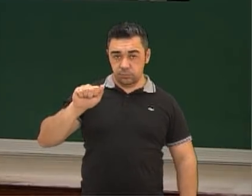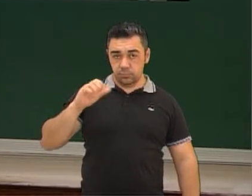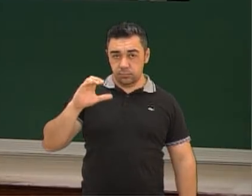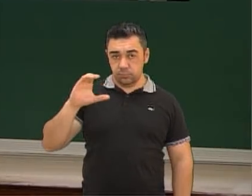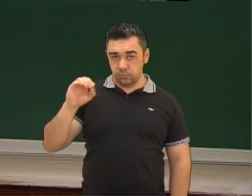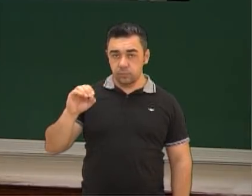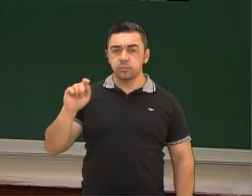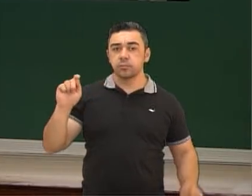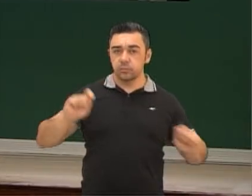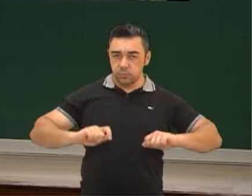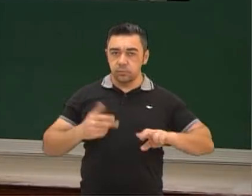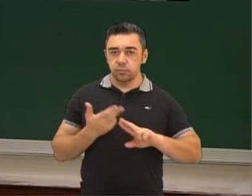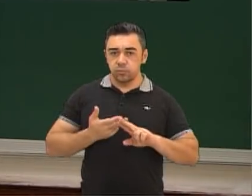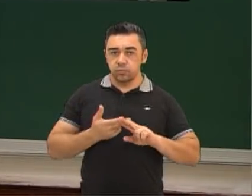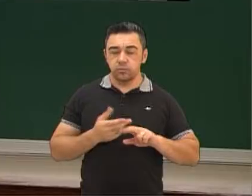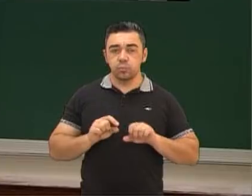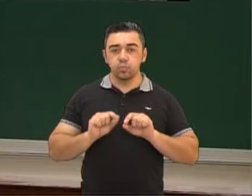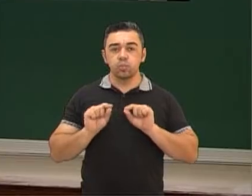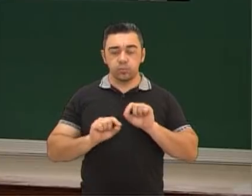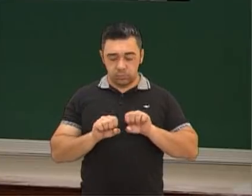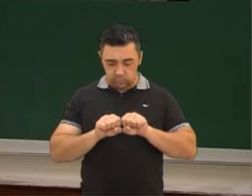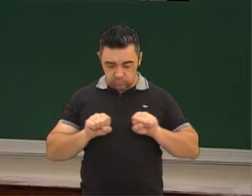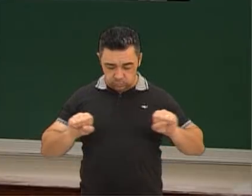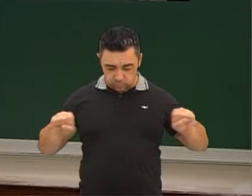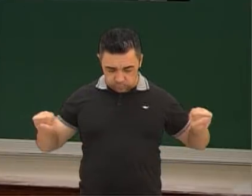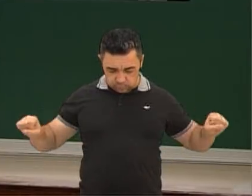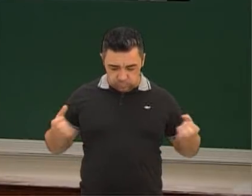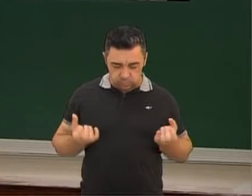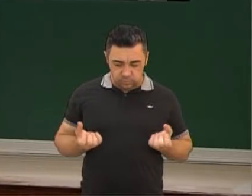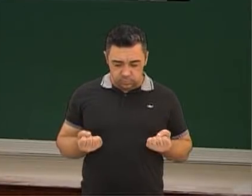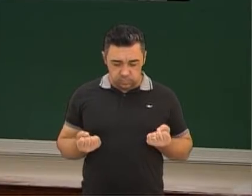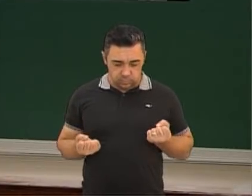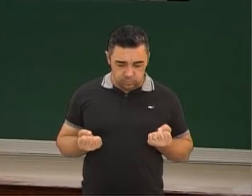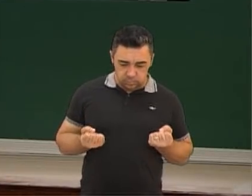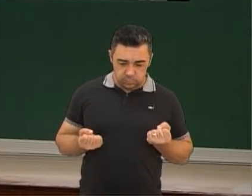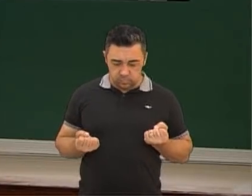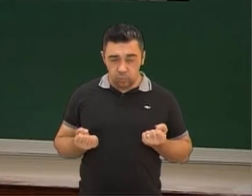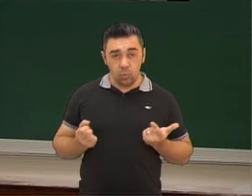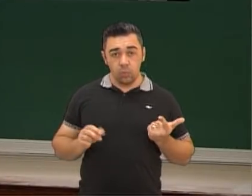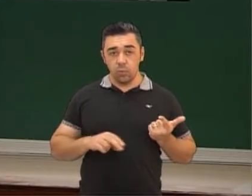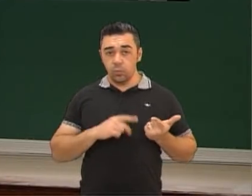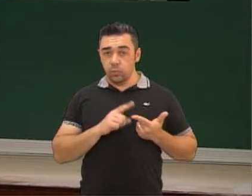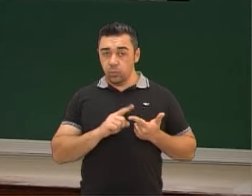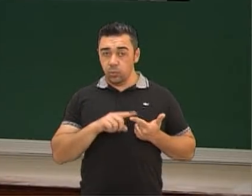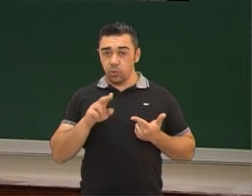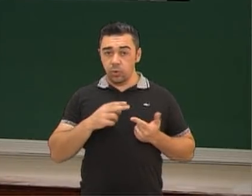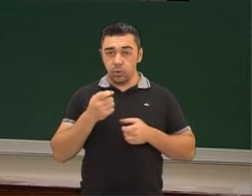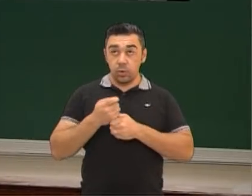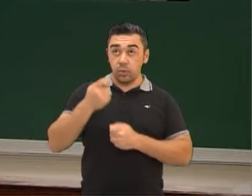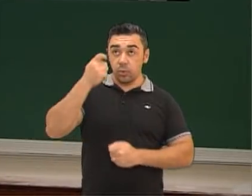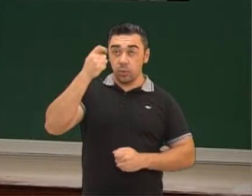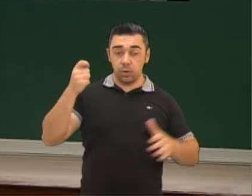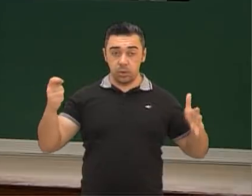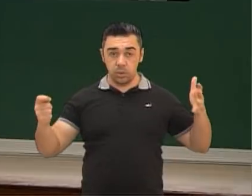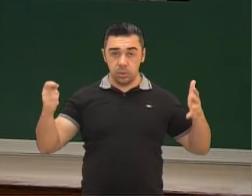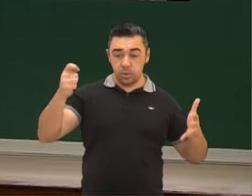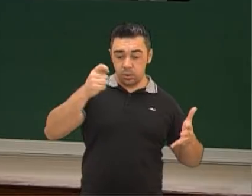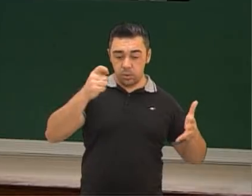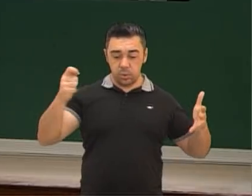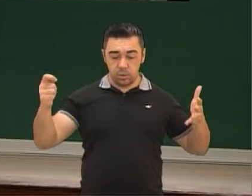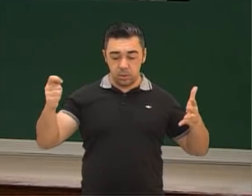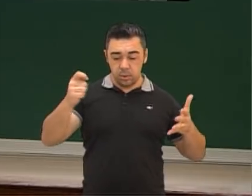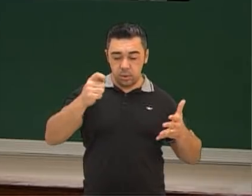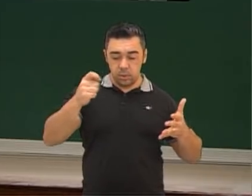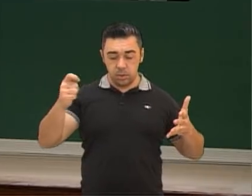uma sombrinha para manter o seu equilíbrio, tá? Mas é esse andar sobre a corda que é chamado